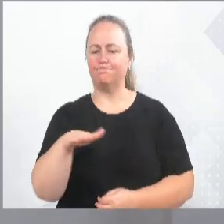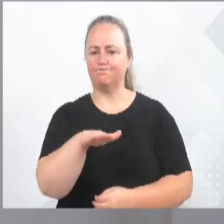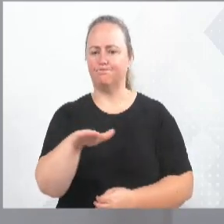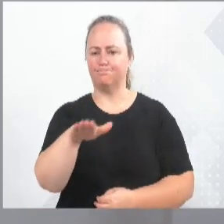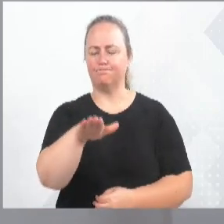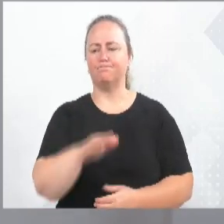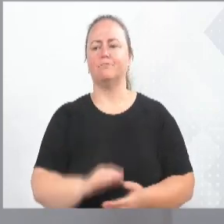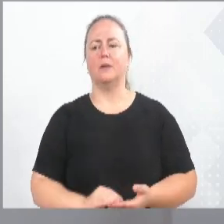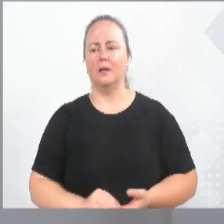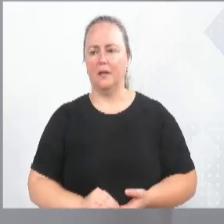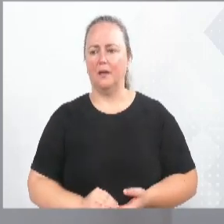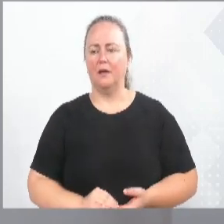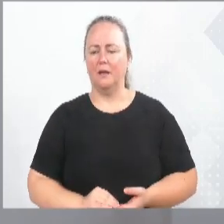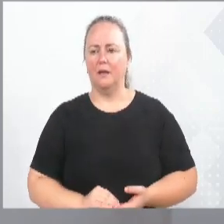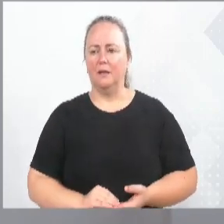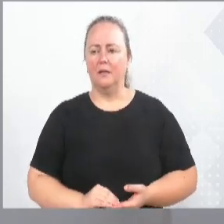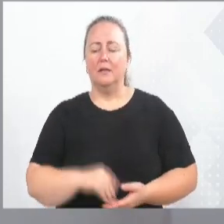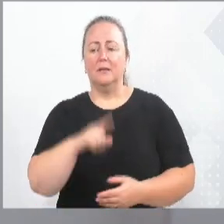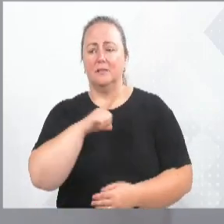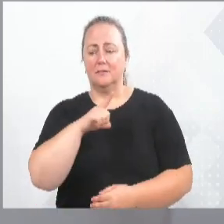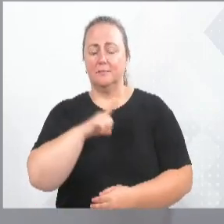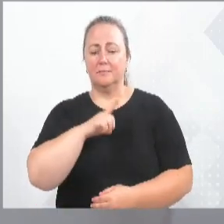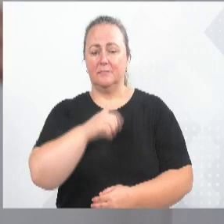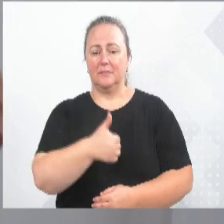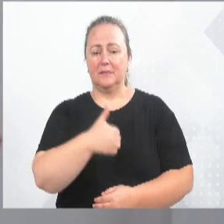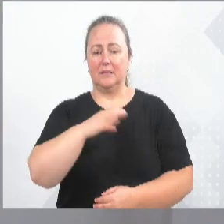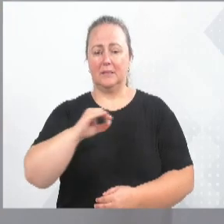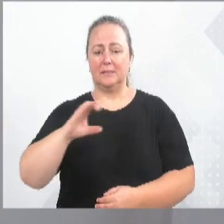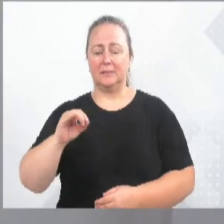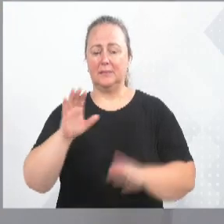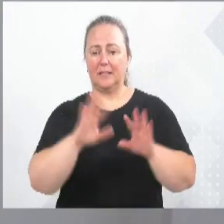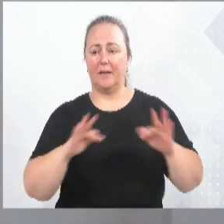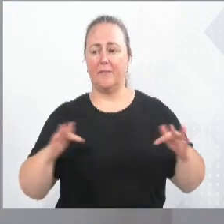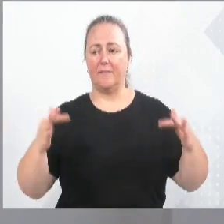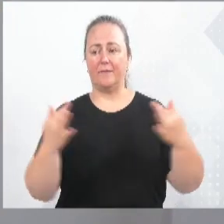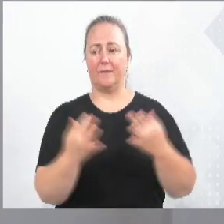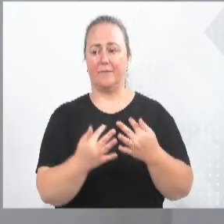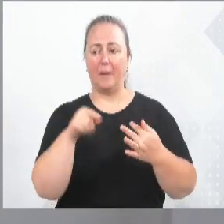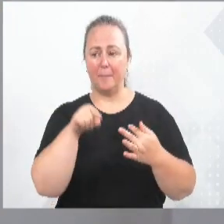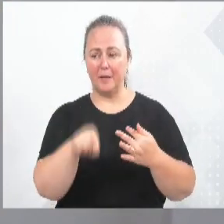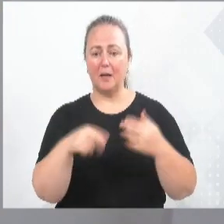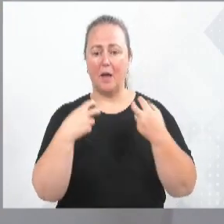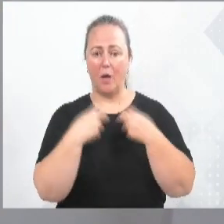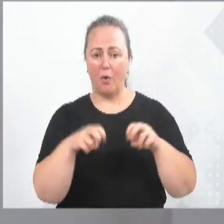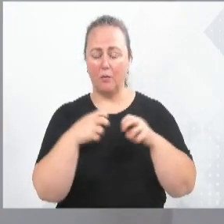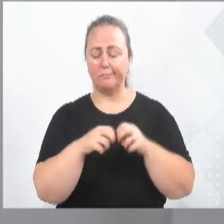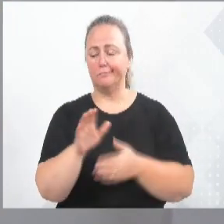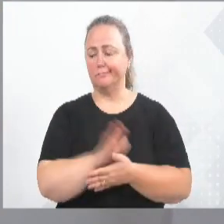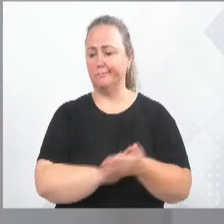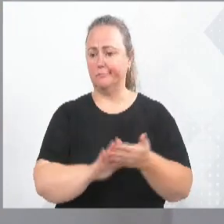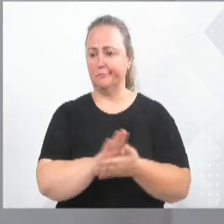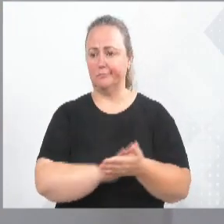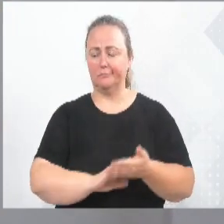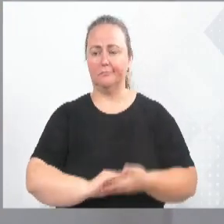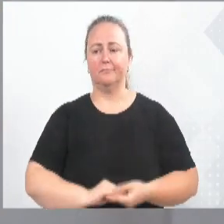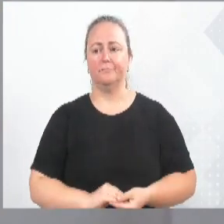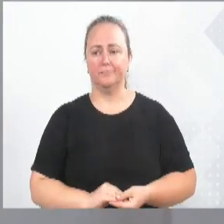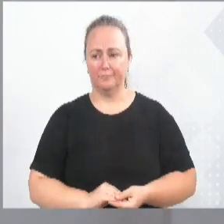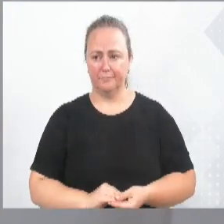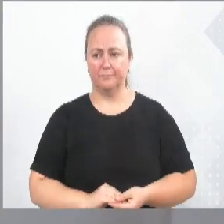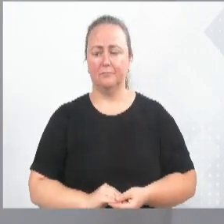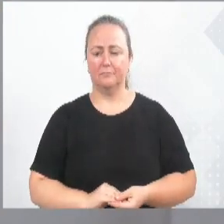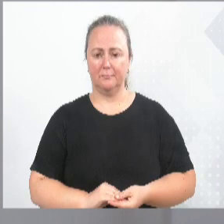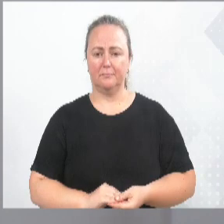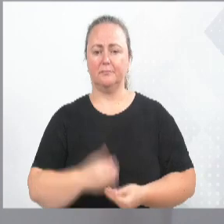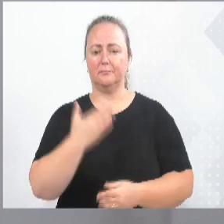mais de mais mais de 100 famílias lá no final da da Nova Rússia Vereador beltram eu venho aqui novamente solicitar